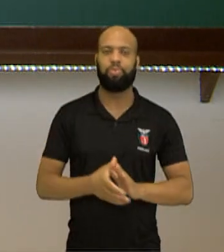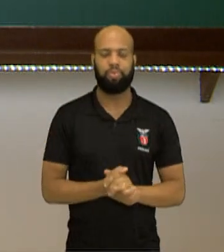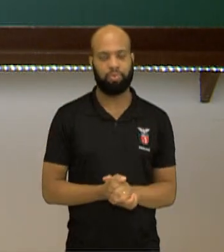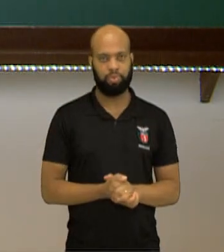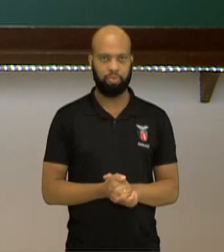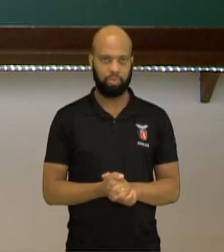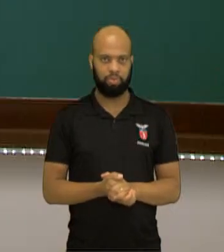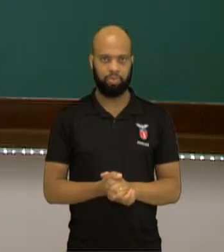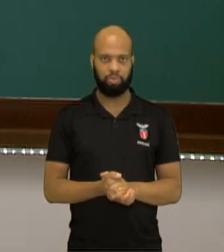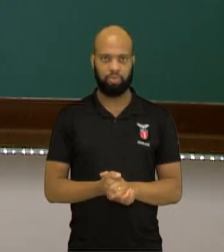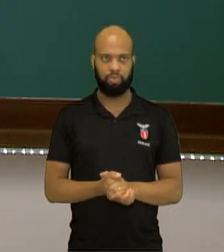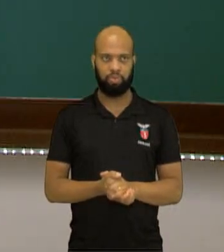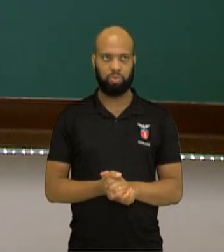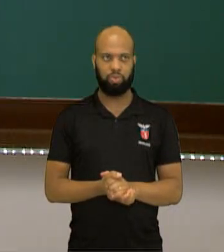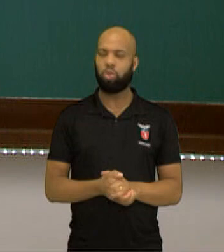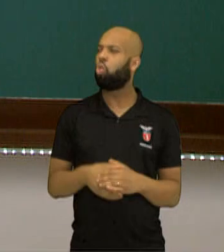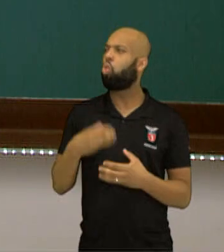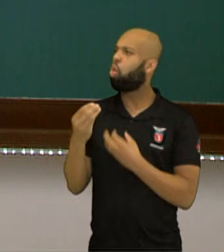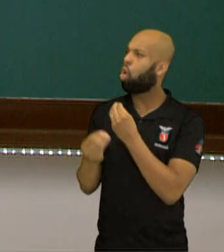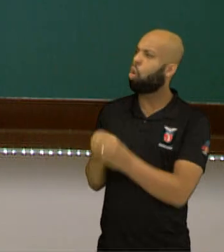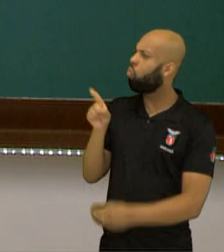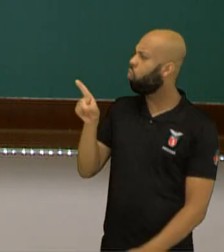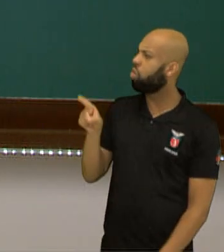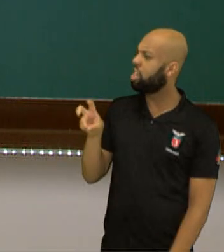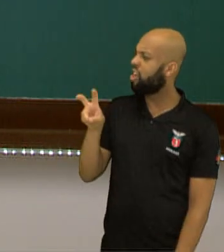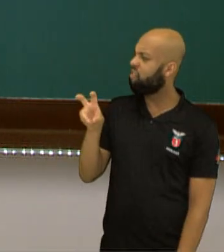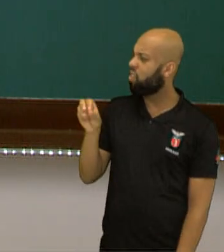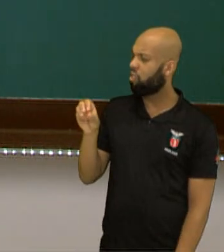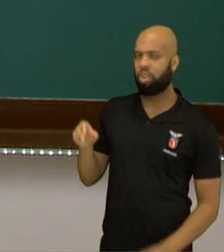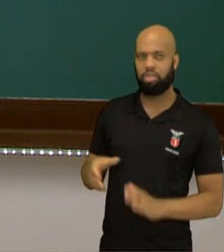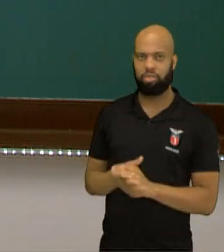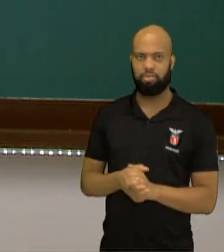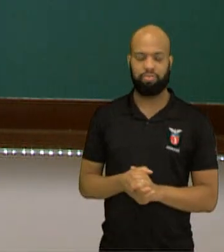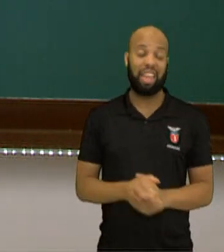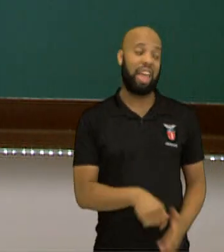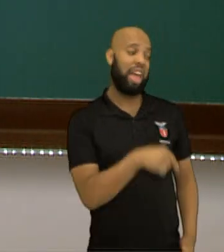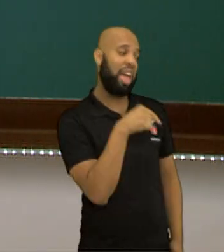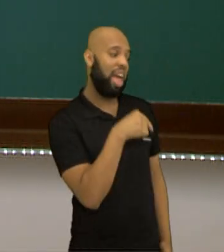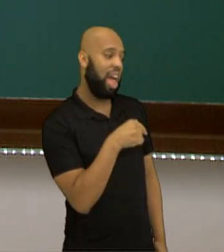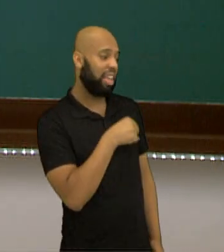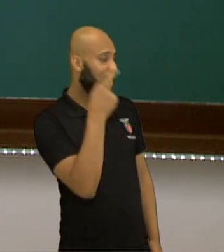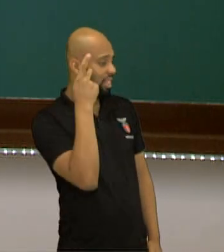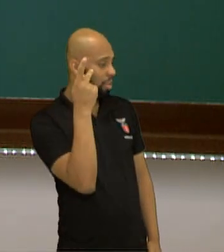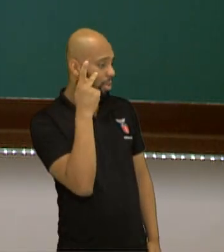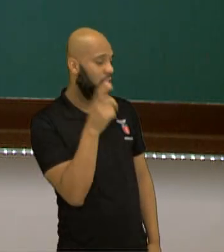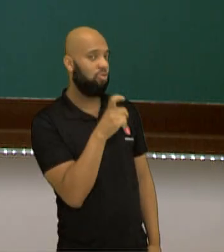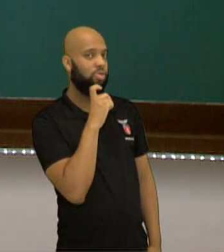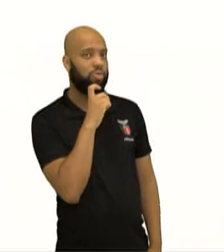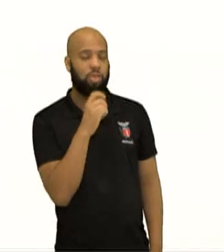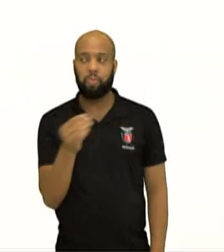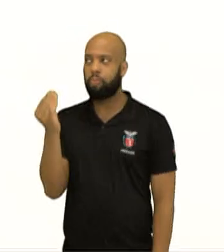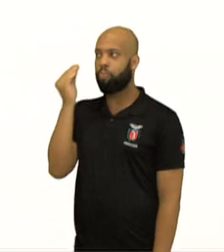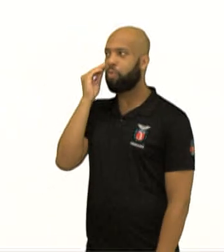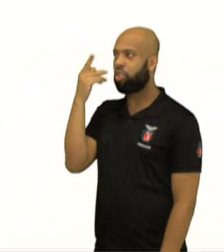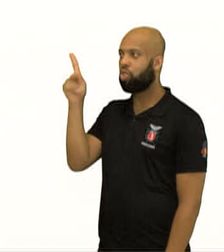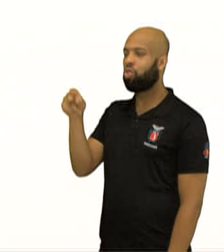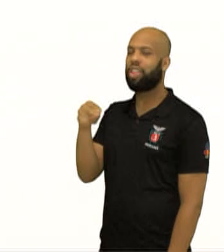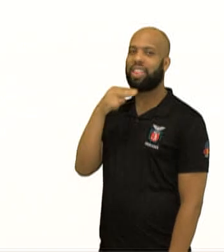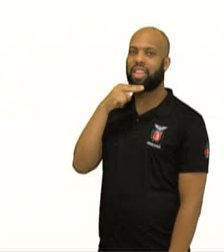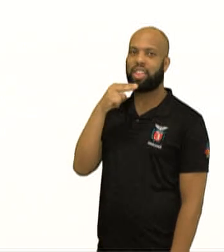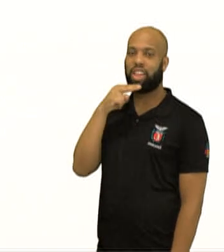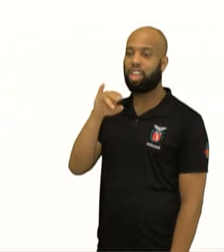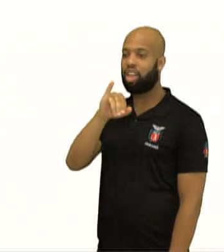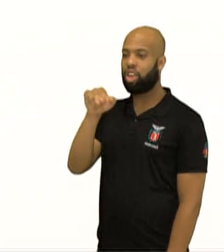pensar, como vai você, vovó? Aqui em São Paulo está frio. Um beijo da sua neta Júlia. Vejam que aqui eu tenho